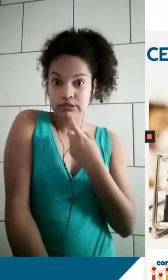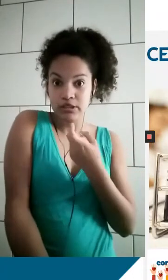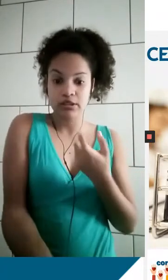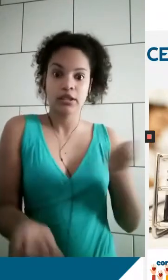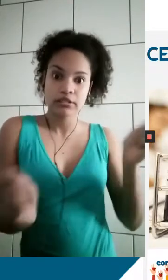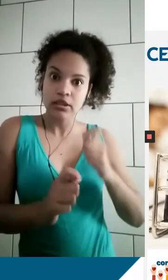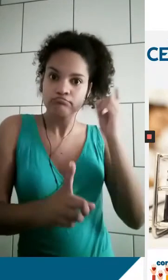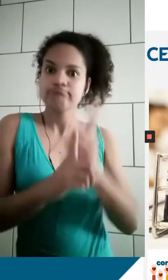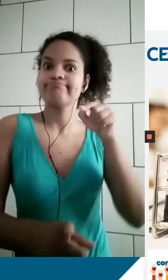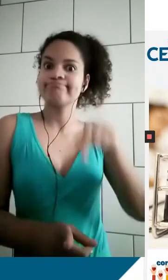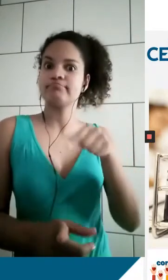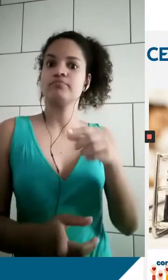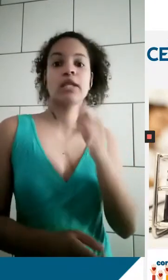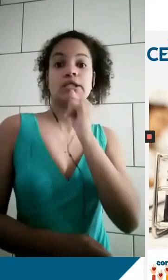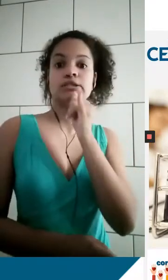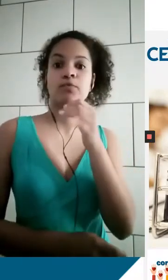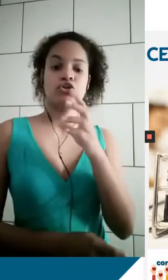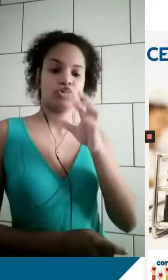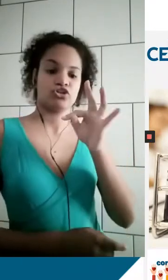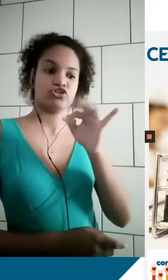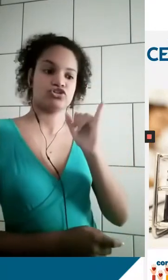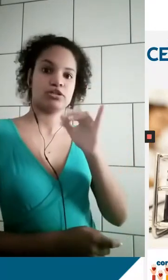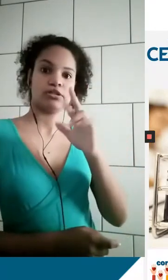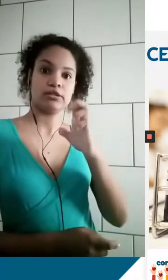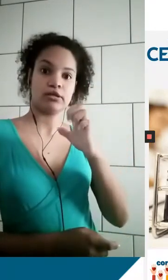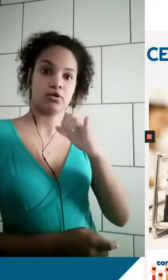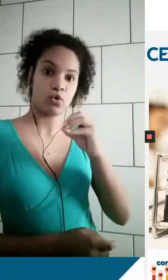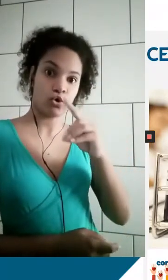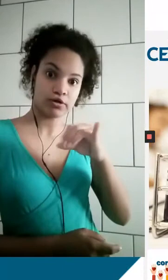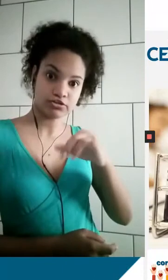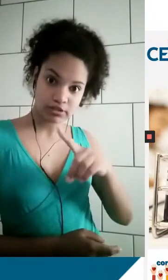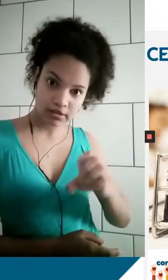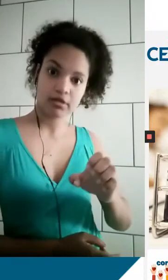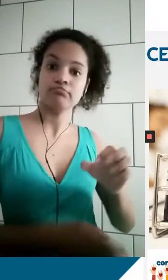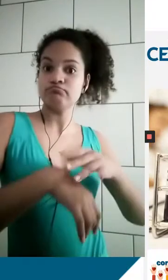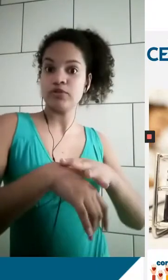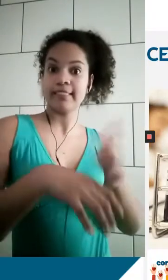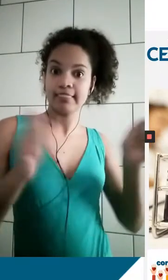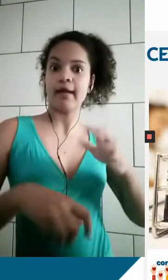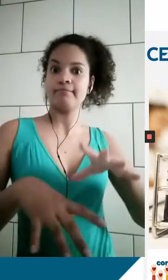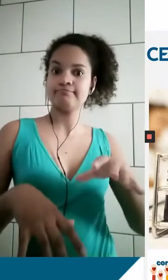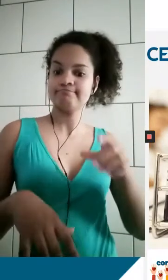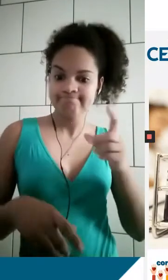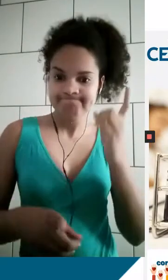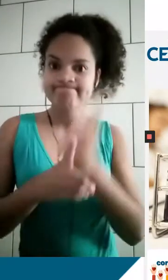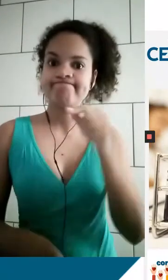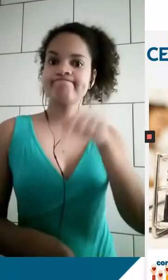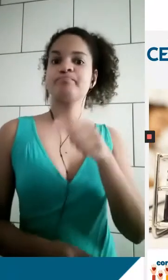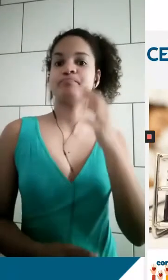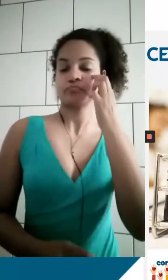os hormônios que estão relacionados às doenças da tireoide. Então, o sangue ele transporta